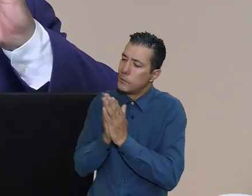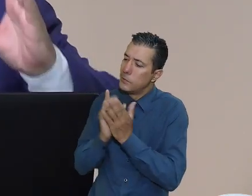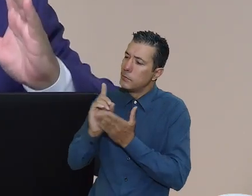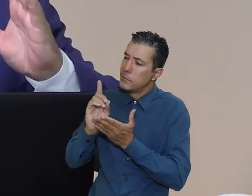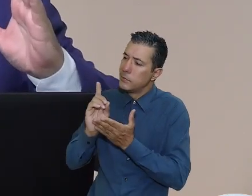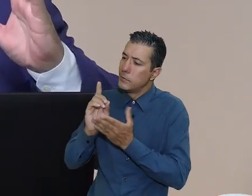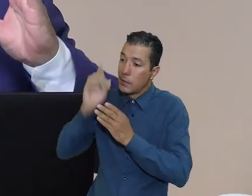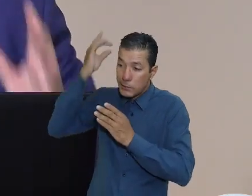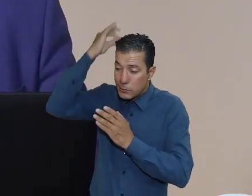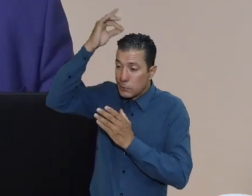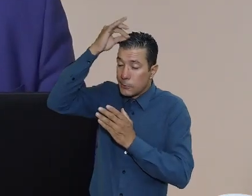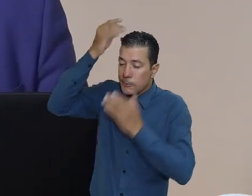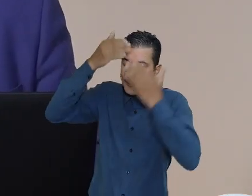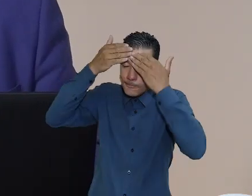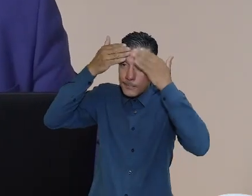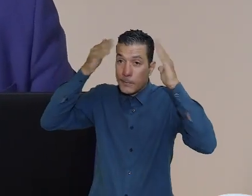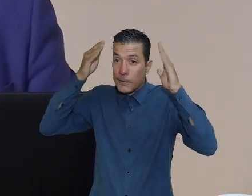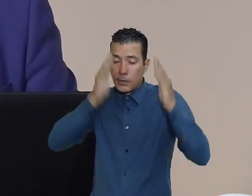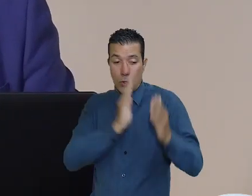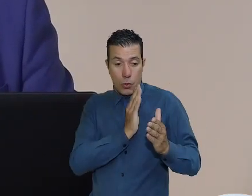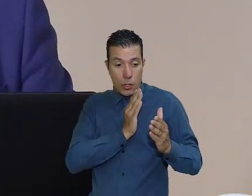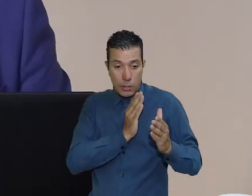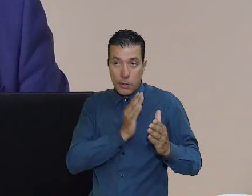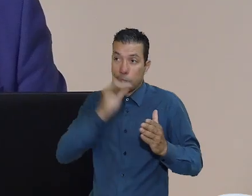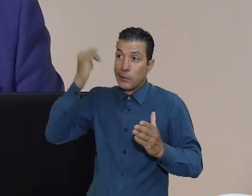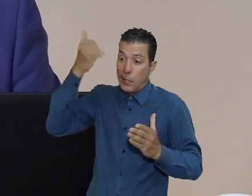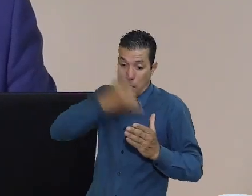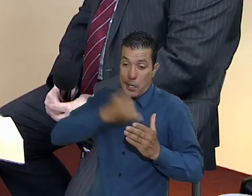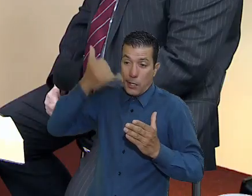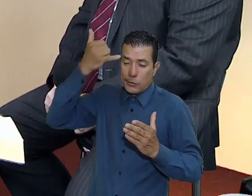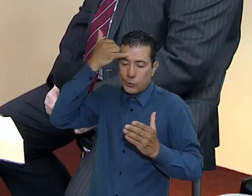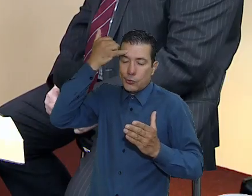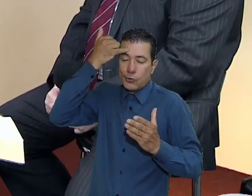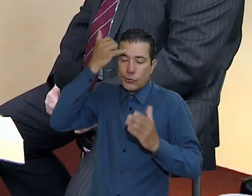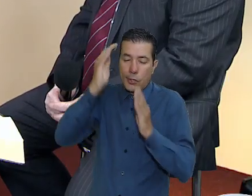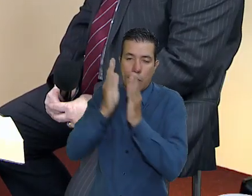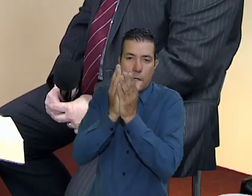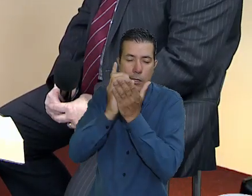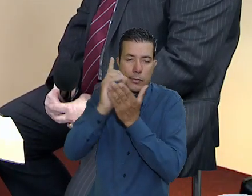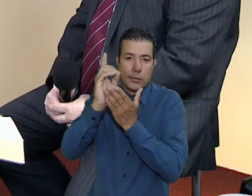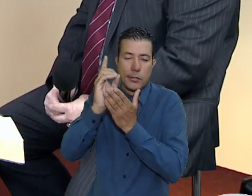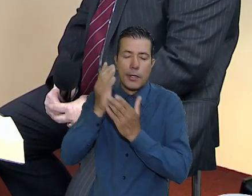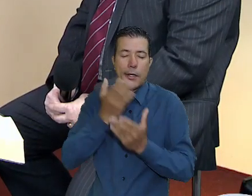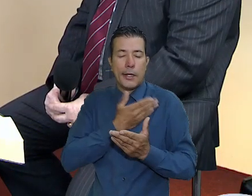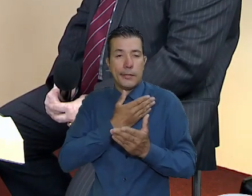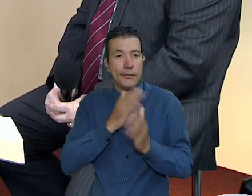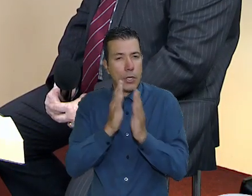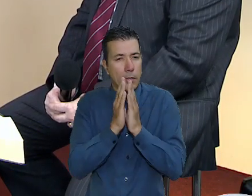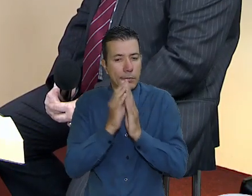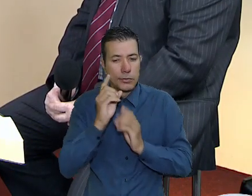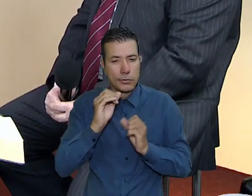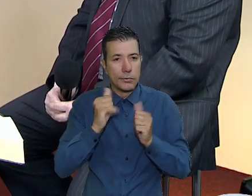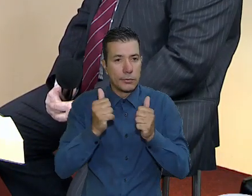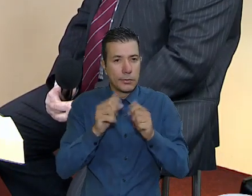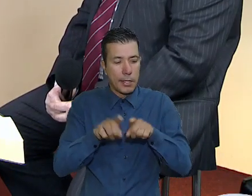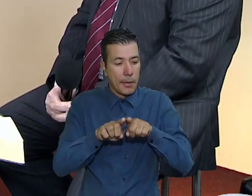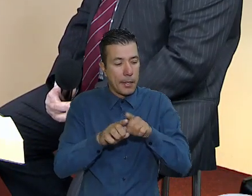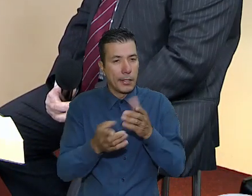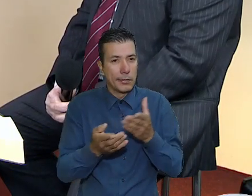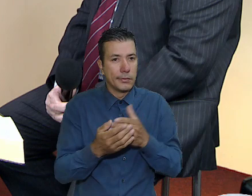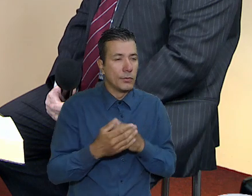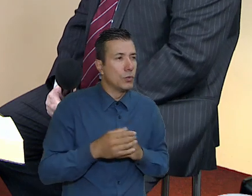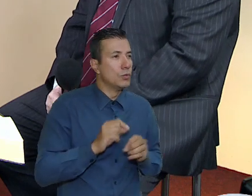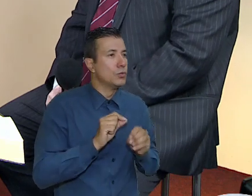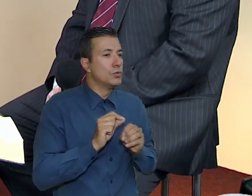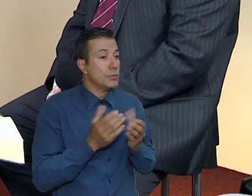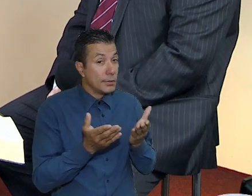Ele prepare a nossa mente, o nosso coração para ouvir a voz de Deus nessa noite? Claro, pastor. Querido amigo, vamos orar conosco também. Convido você a fechar